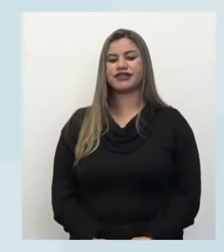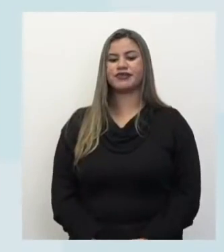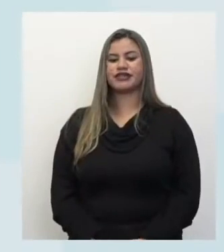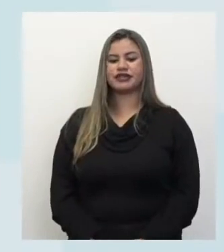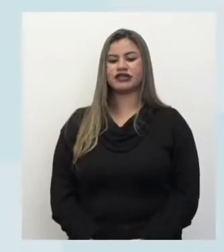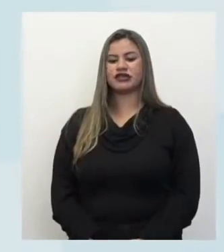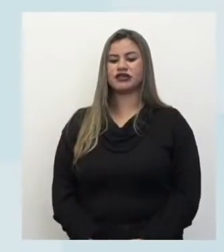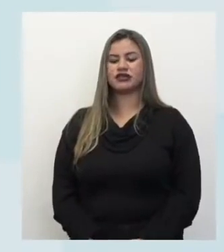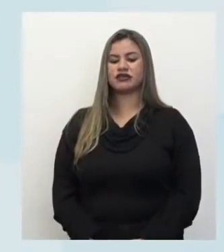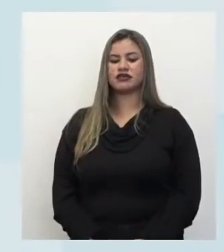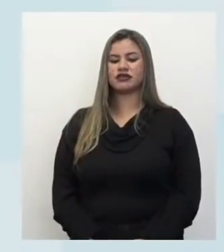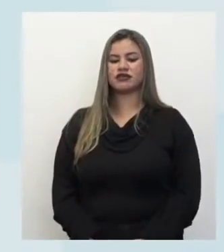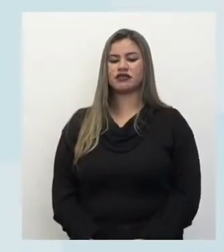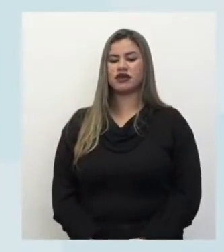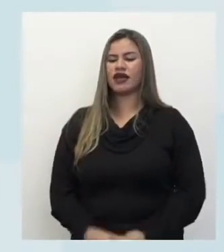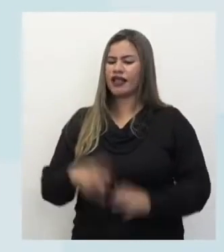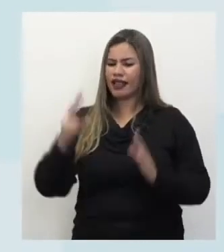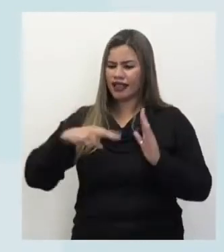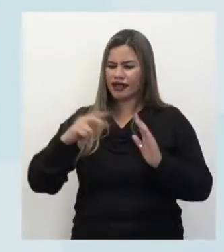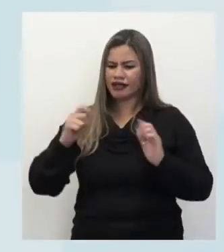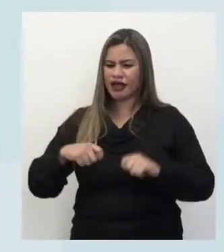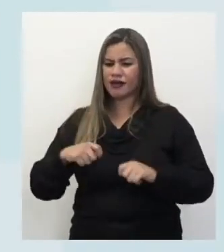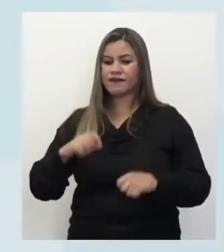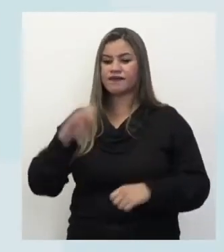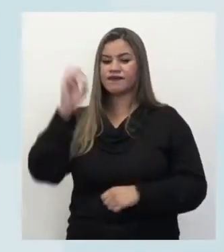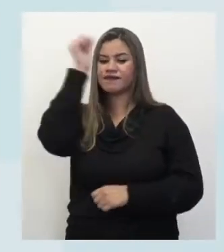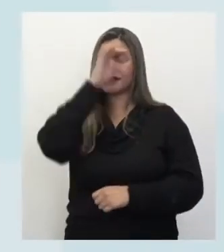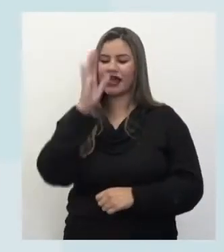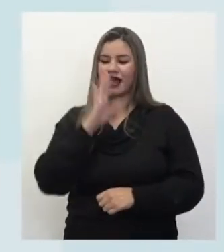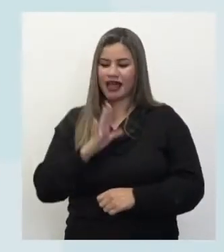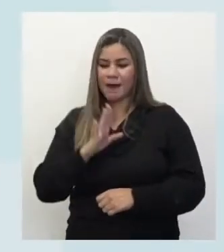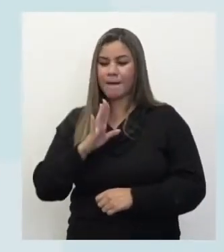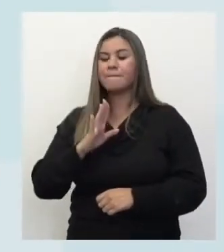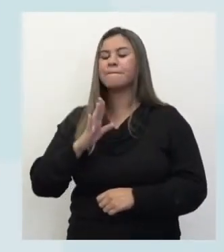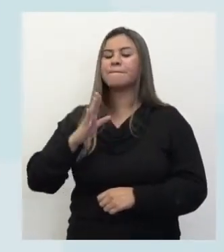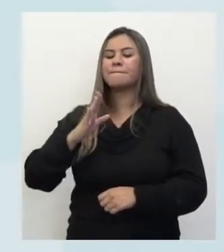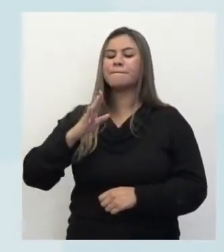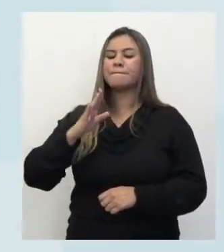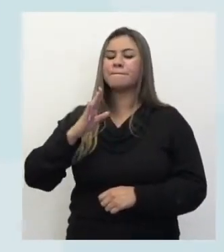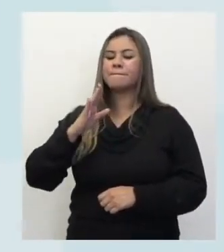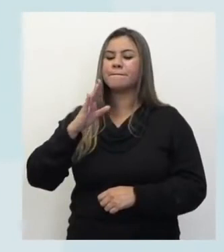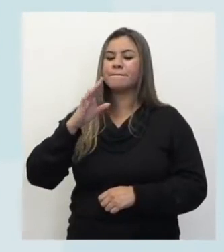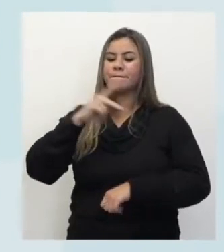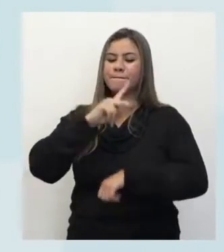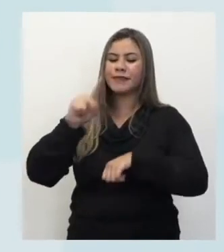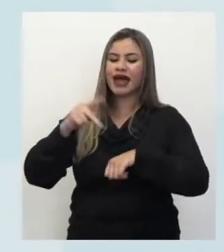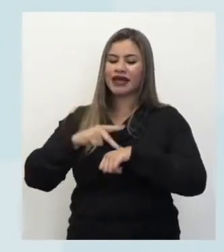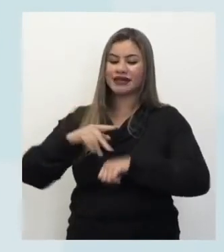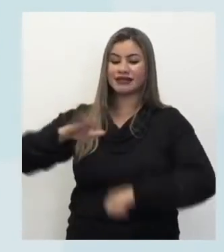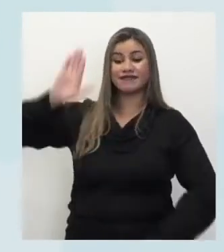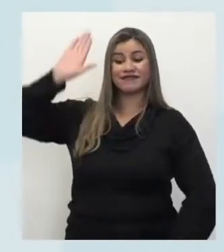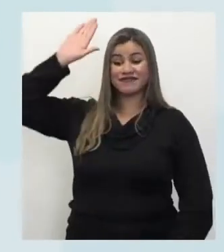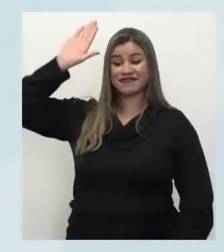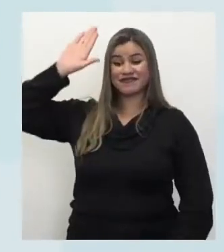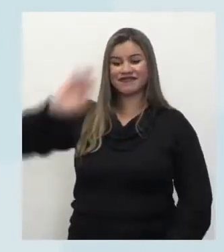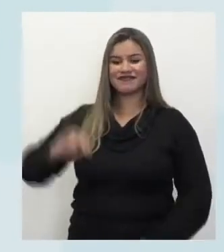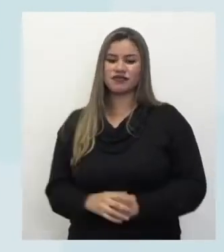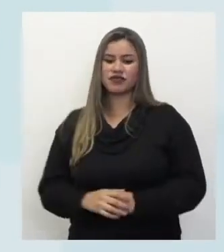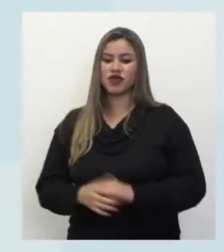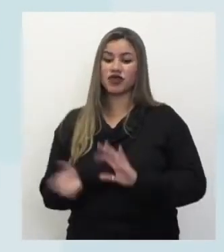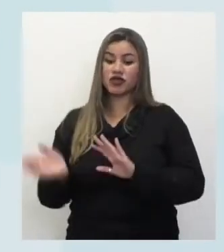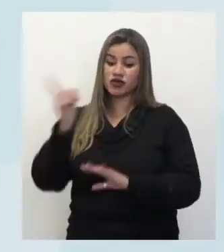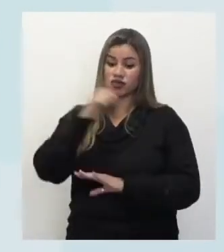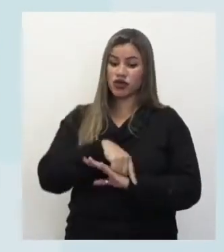ali em azul, Mauro, você consegue ver aqui. Brasil, o país do presente, do outro lado, ser professor